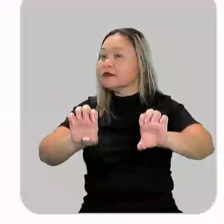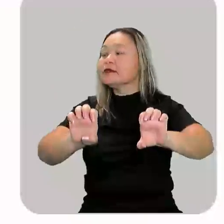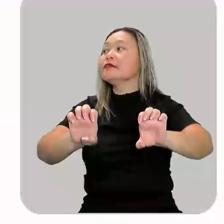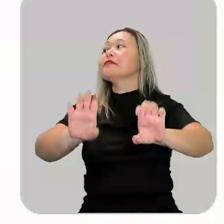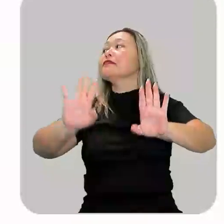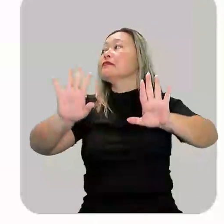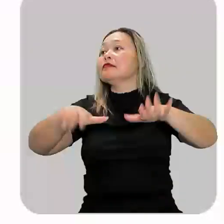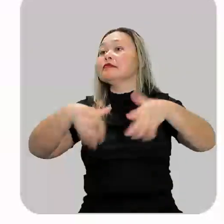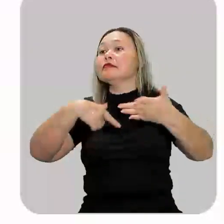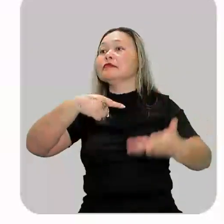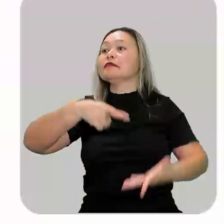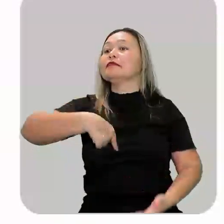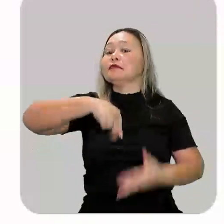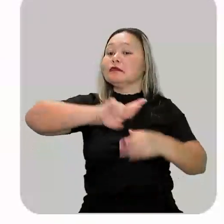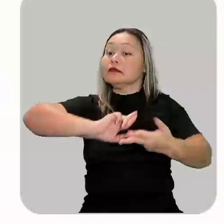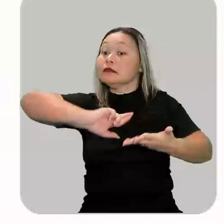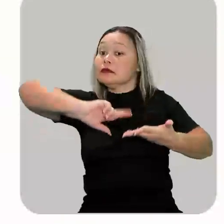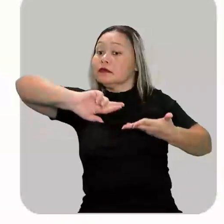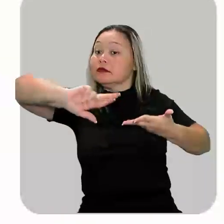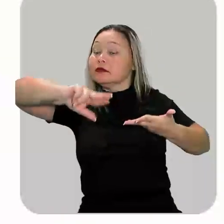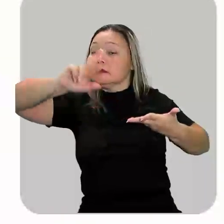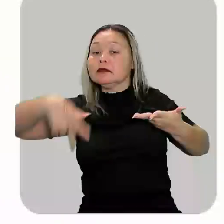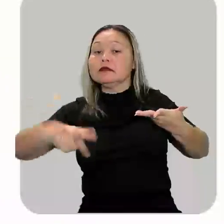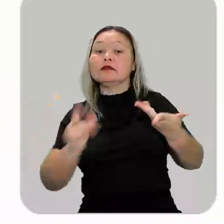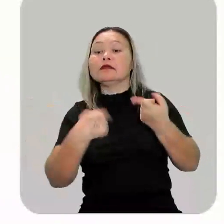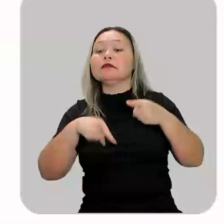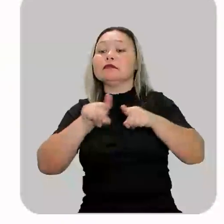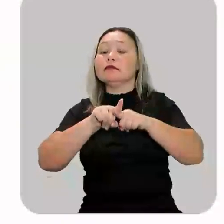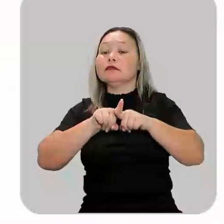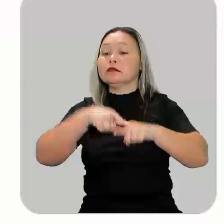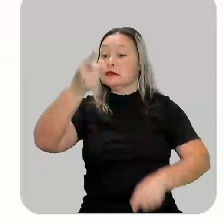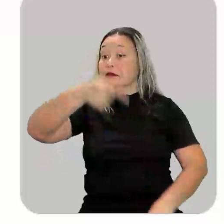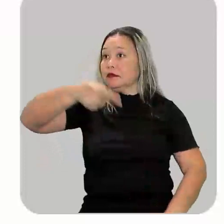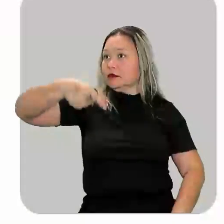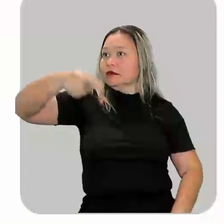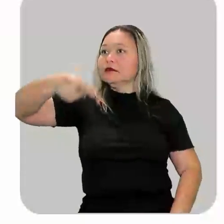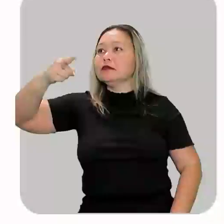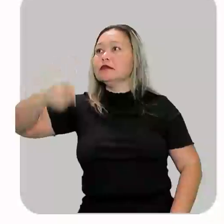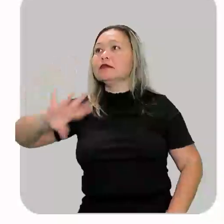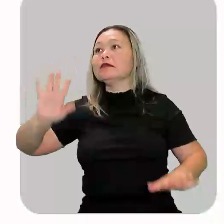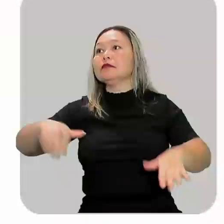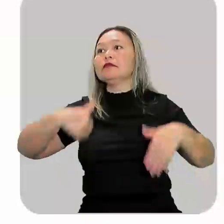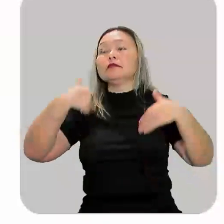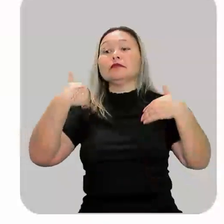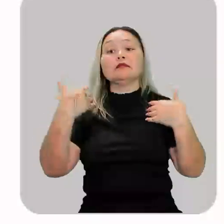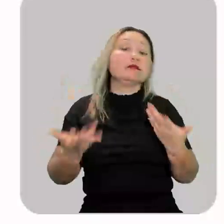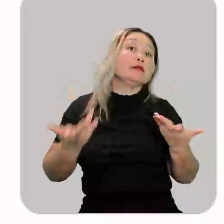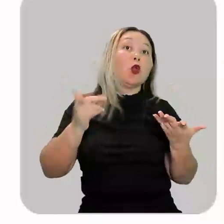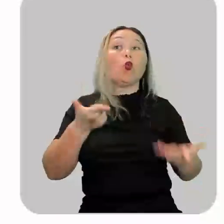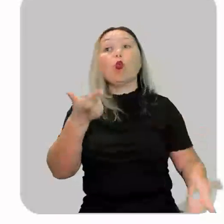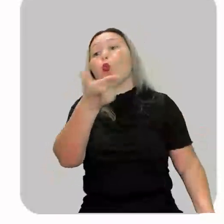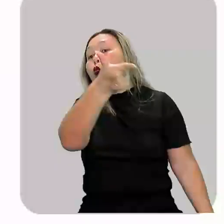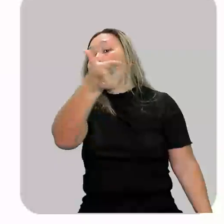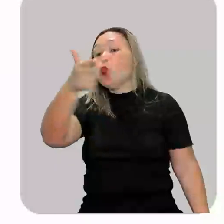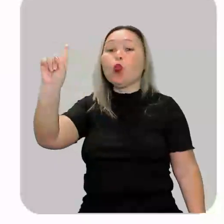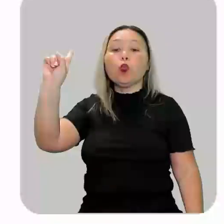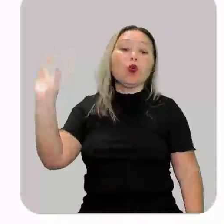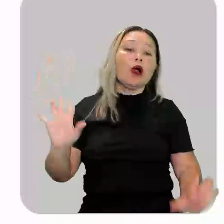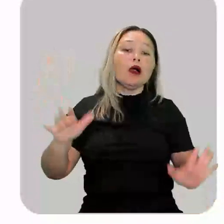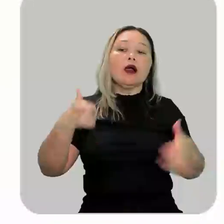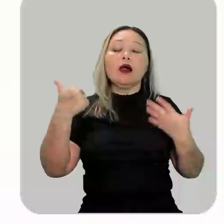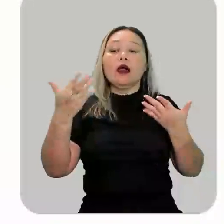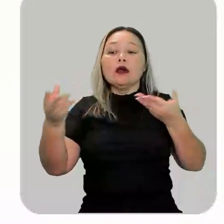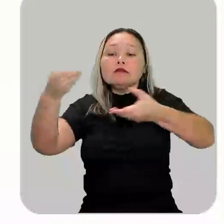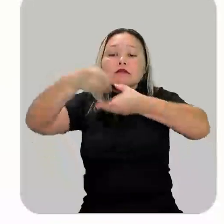né? As variações e as estatísticas, além de outras, né?